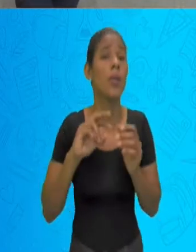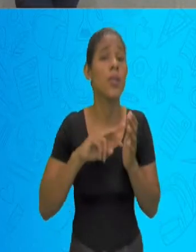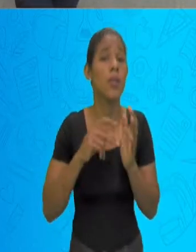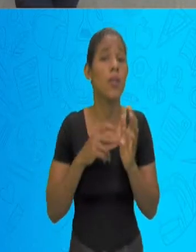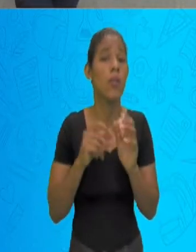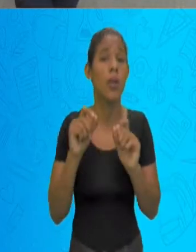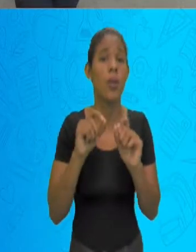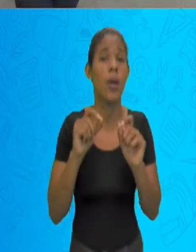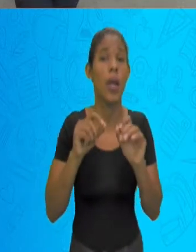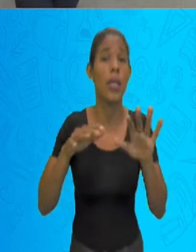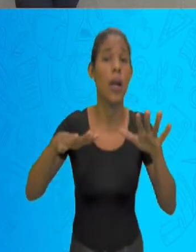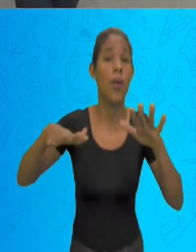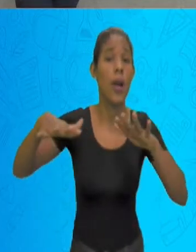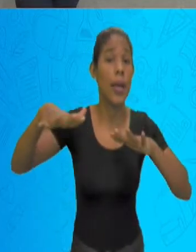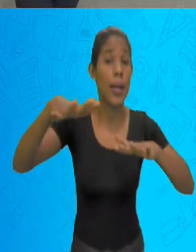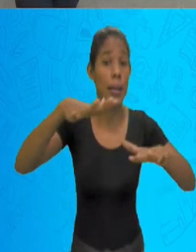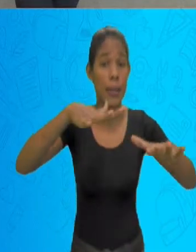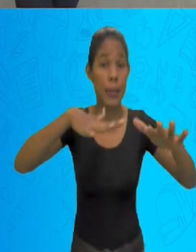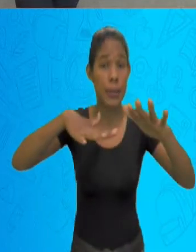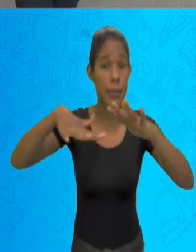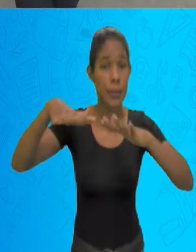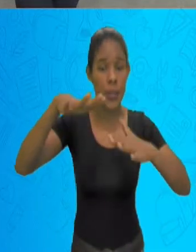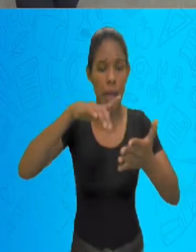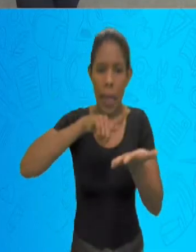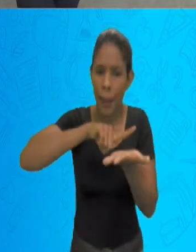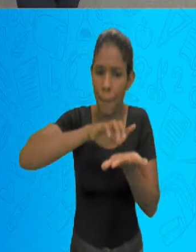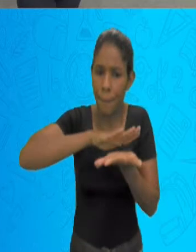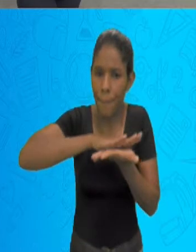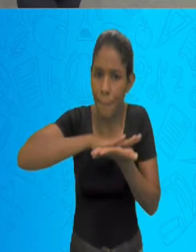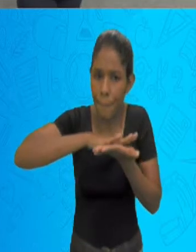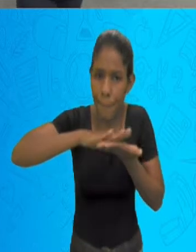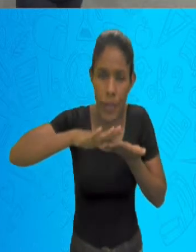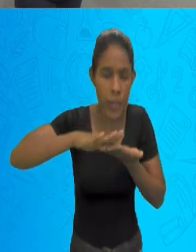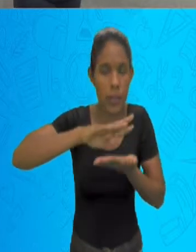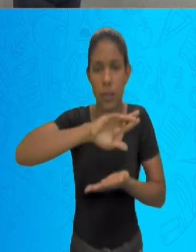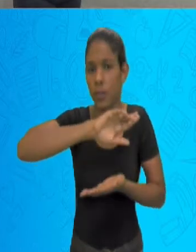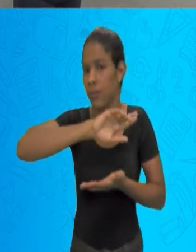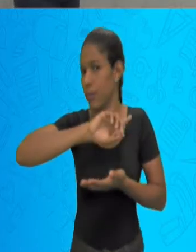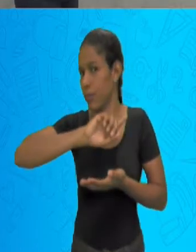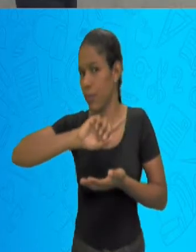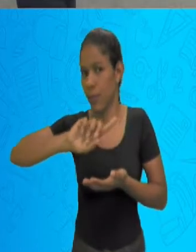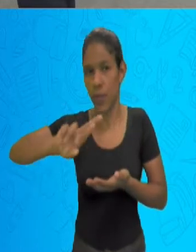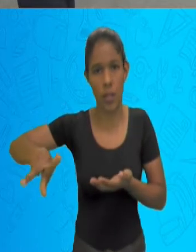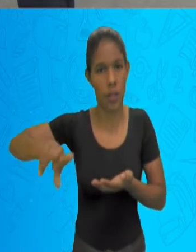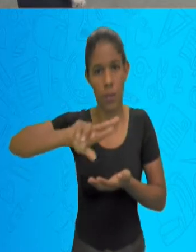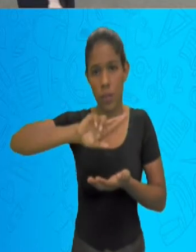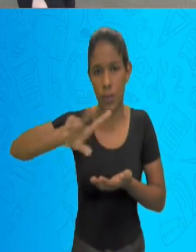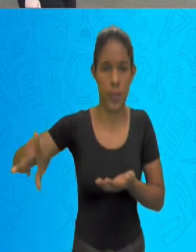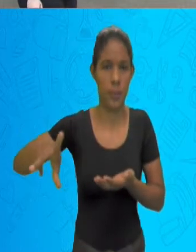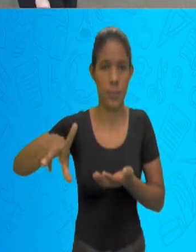espaciais, elas não ficam mais ali plana apenas no papel, por exemplo.